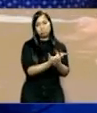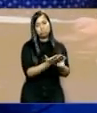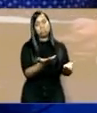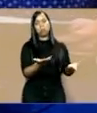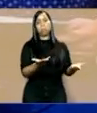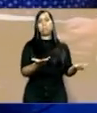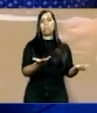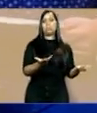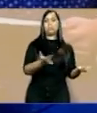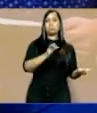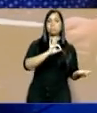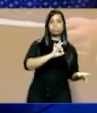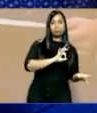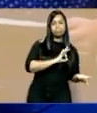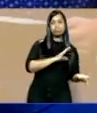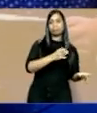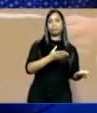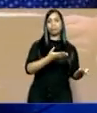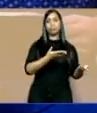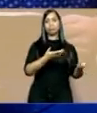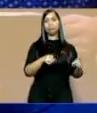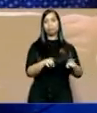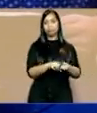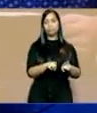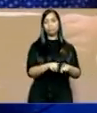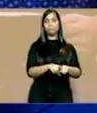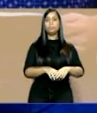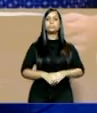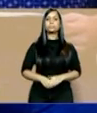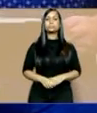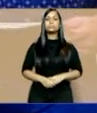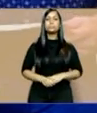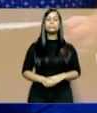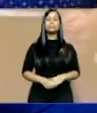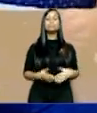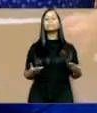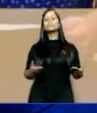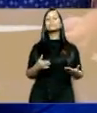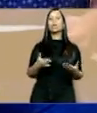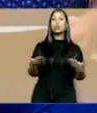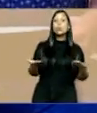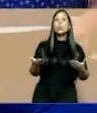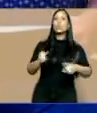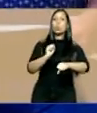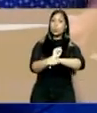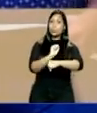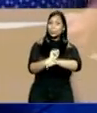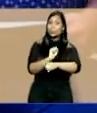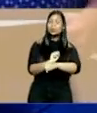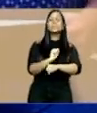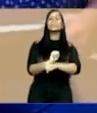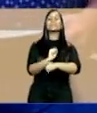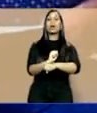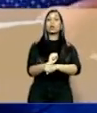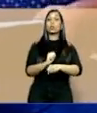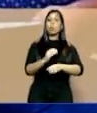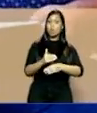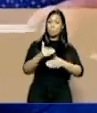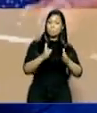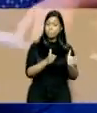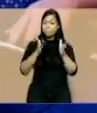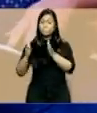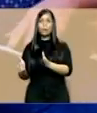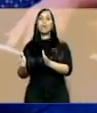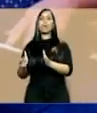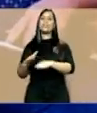ação, no caso de quem procurar um advogado, ou na hora de registrar um boletim de ocorrência. Ô, Vivi, nós vamos chamar um breve intervalo. Aí no próximo bloco, a